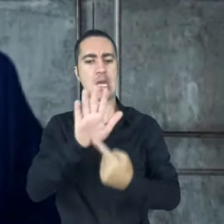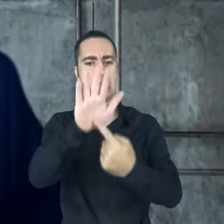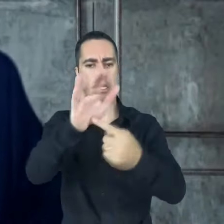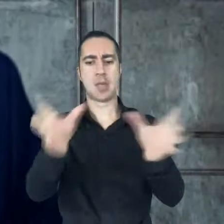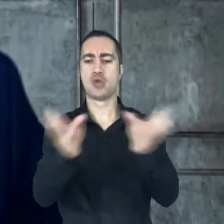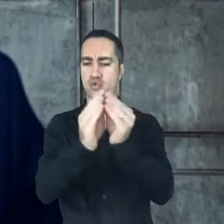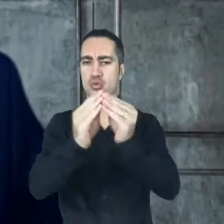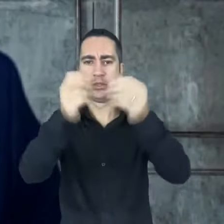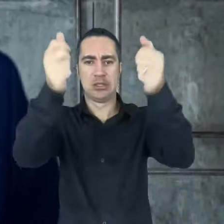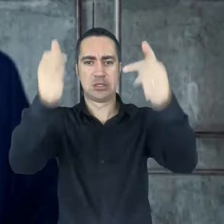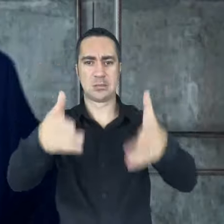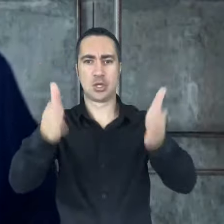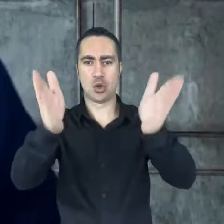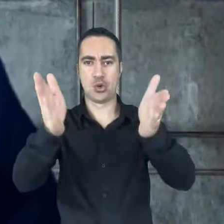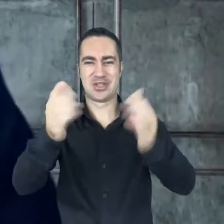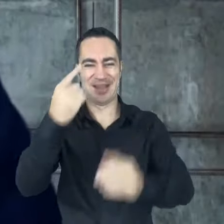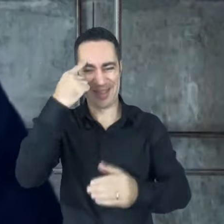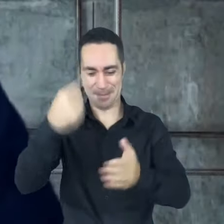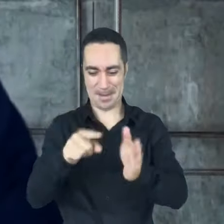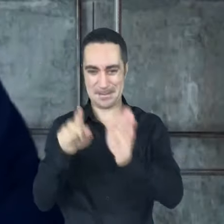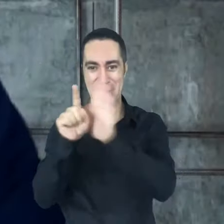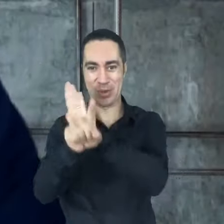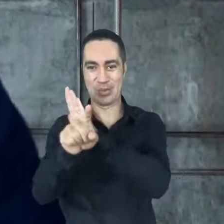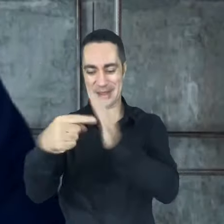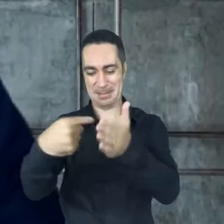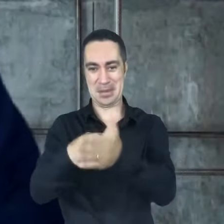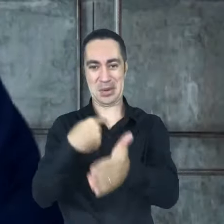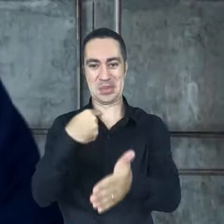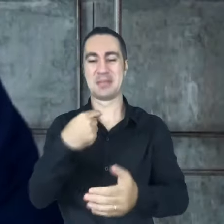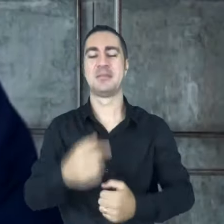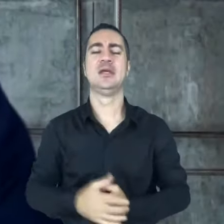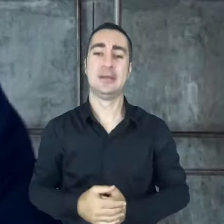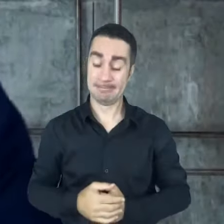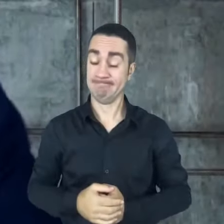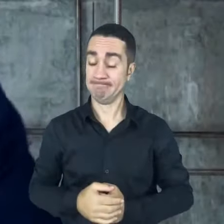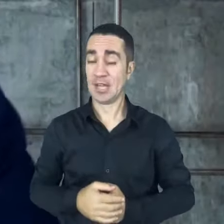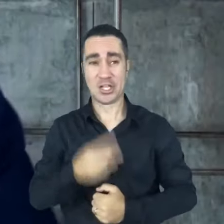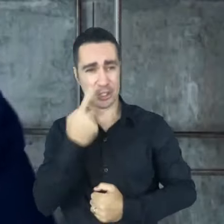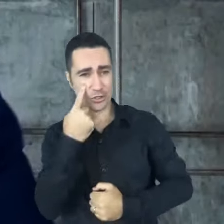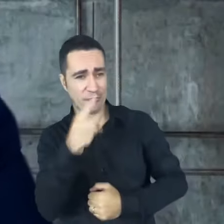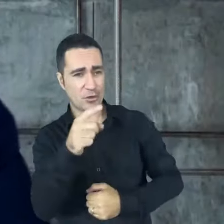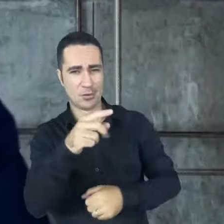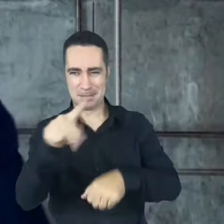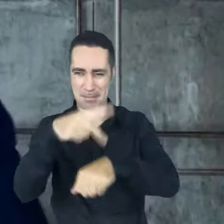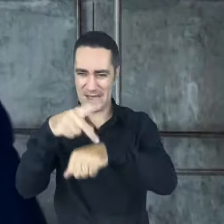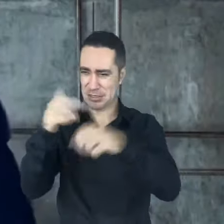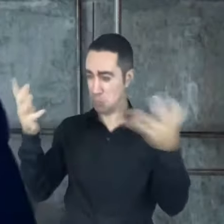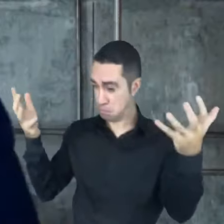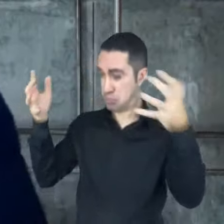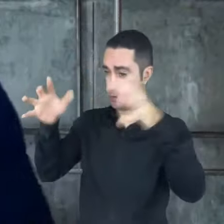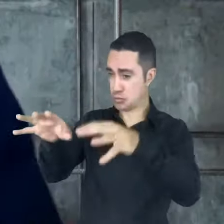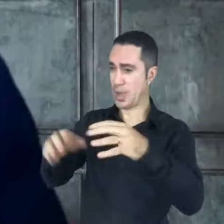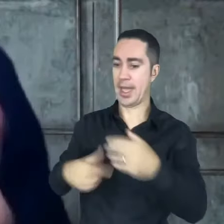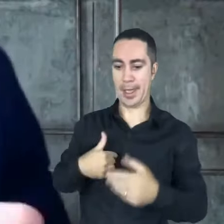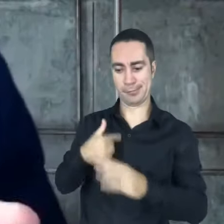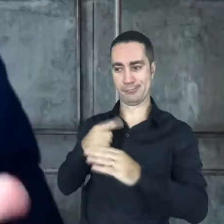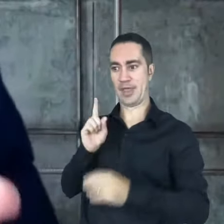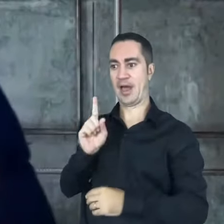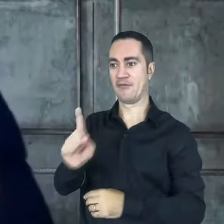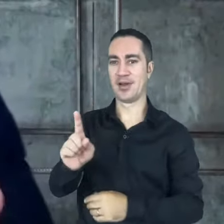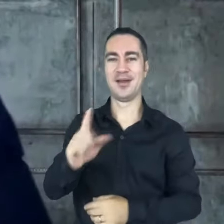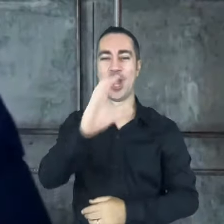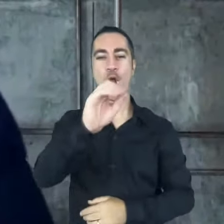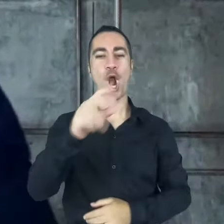nessa pergunta de vocês, né? Então, o que a gente viu ali, só falar um pouco do que foi a COP, né? No sentido de que foi uma